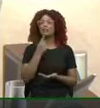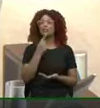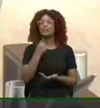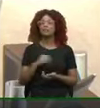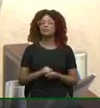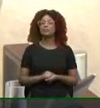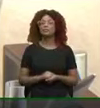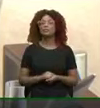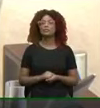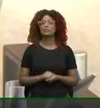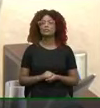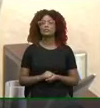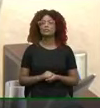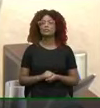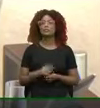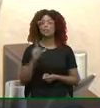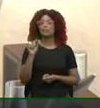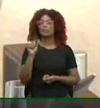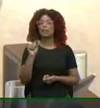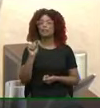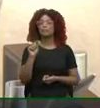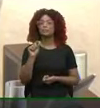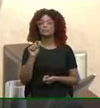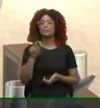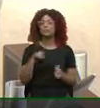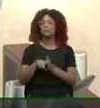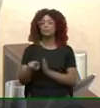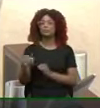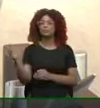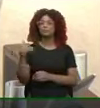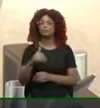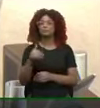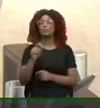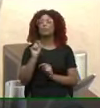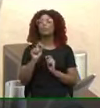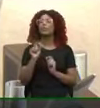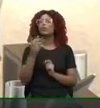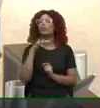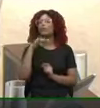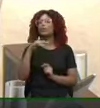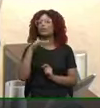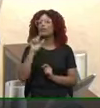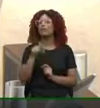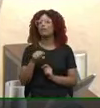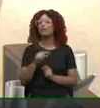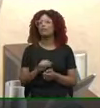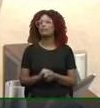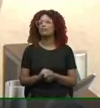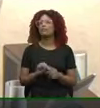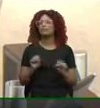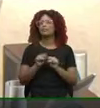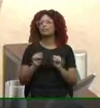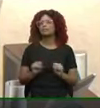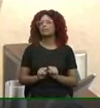qual é vermelha, vermelha, vermelha. No décimo, pergunta para o cara que chegou, que cor é vermelha. Isso para mostrar que o